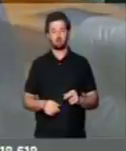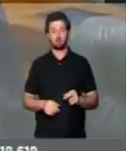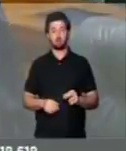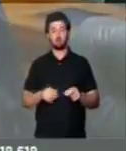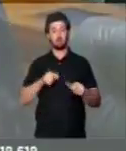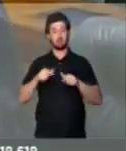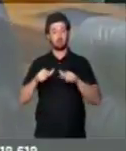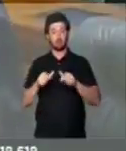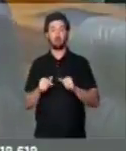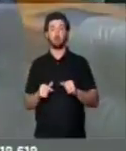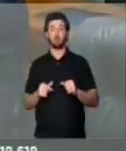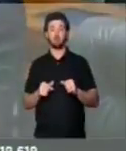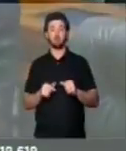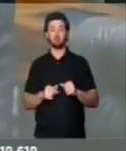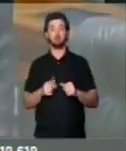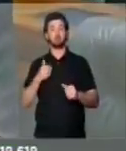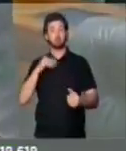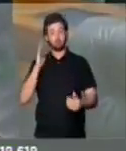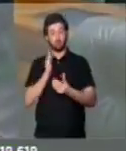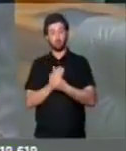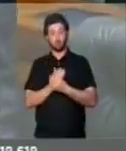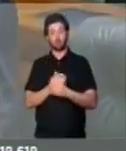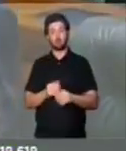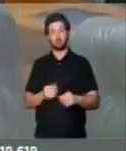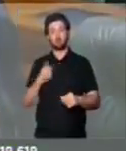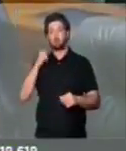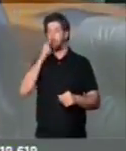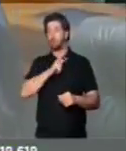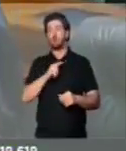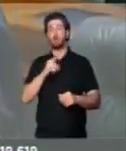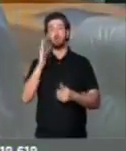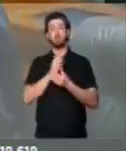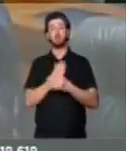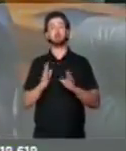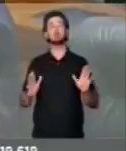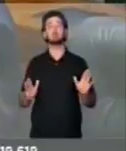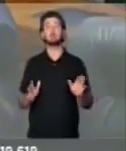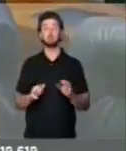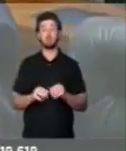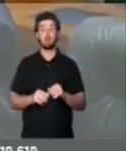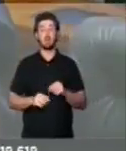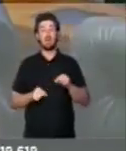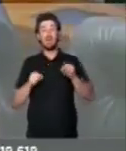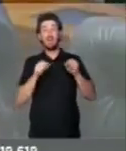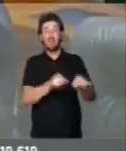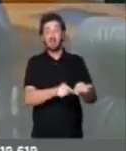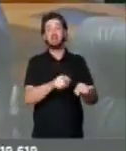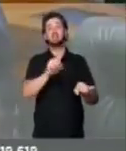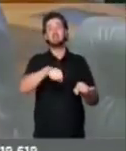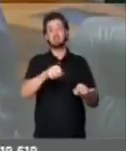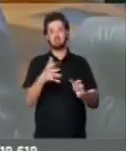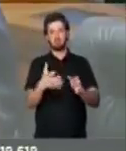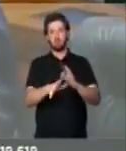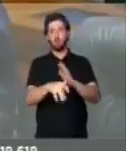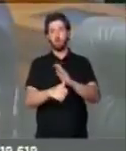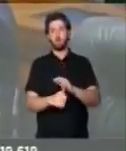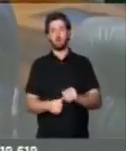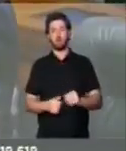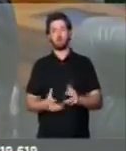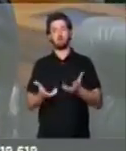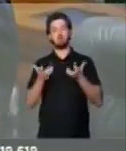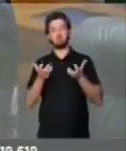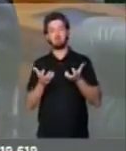dos trabalhadores. E eu entrei com o processo e ganhei o processo. Eles sim, que querem roubar,